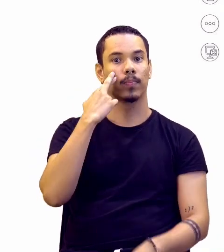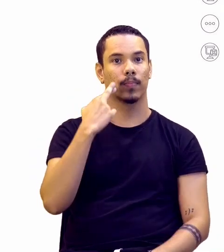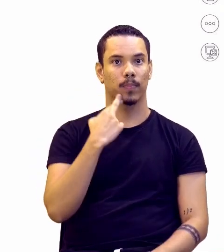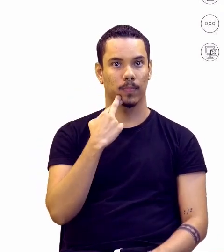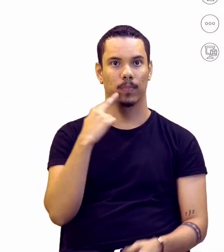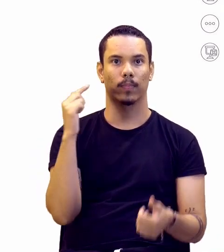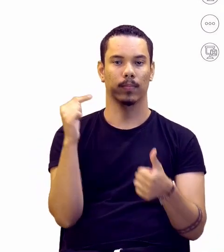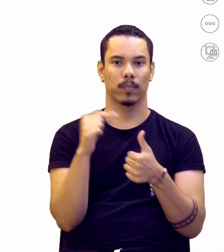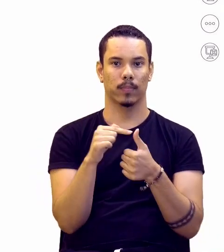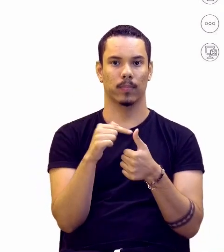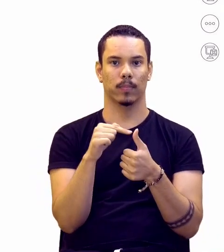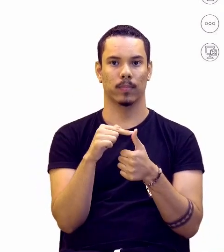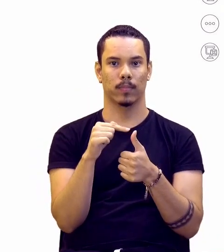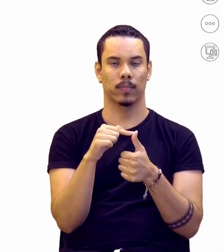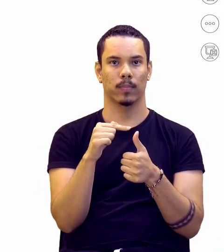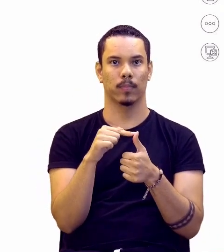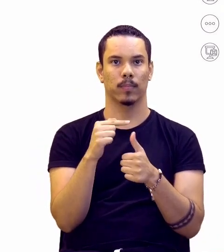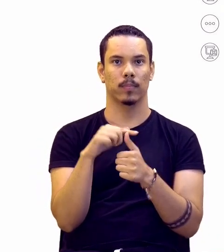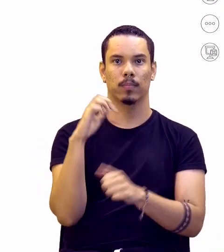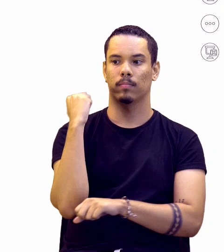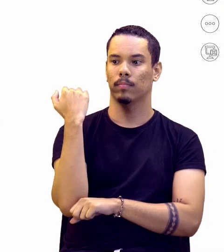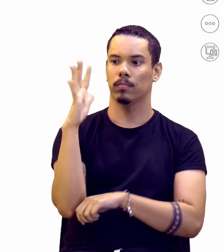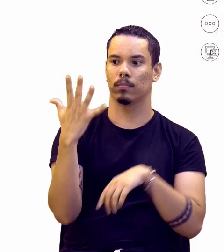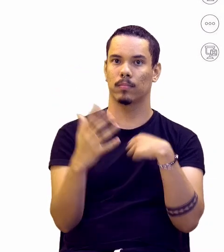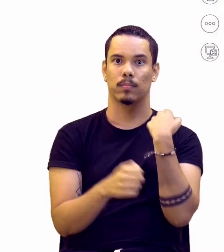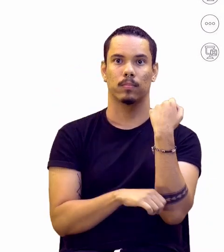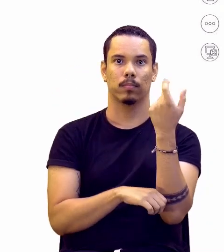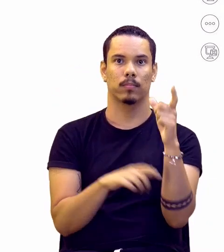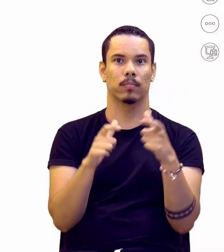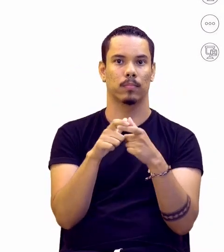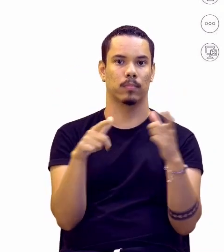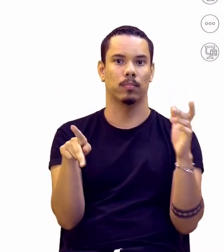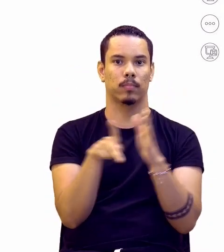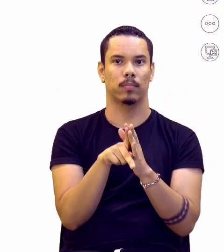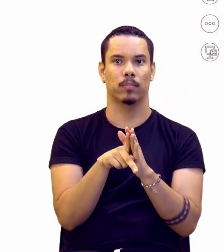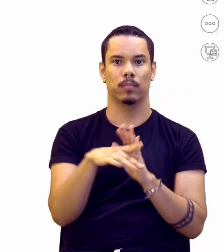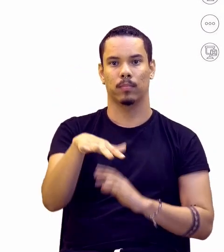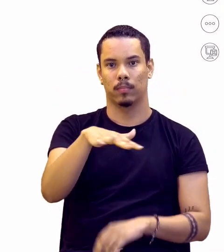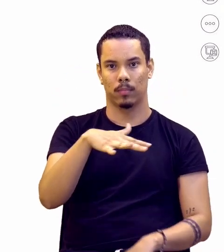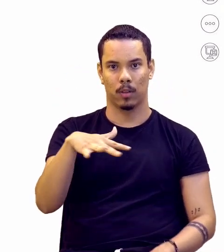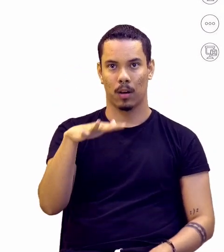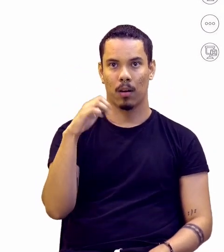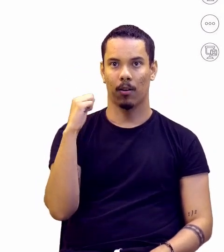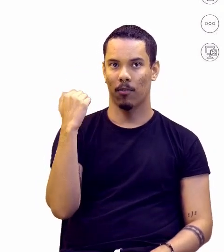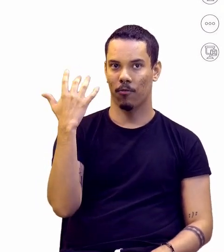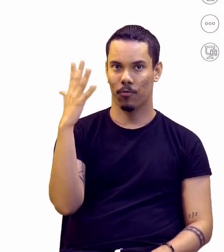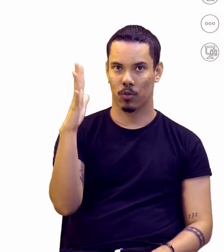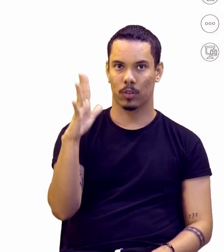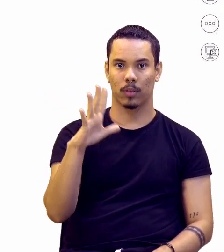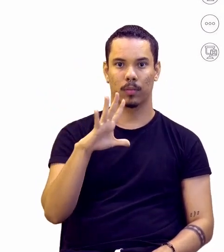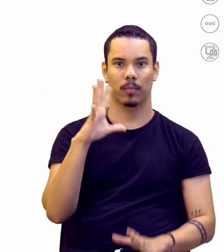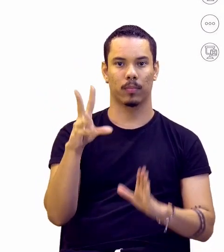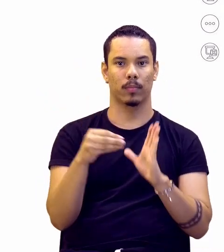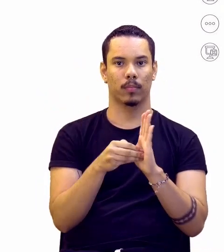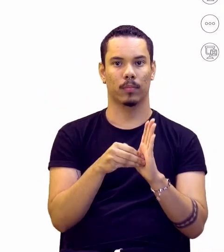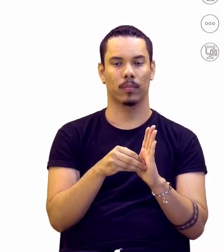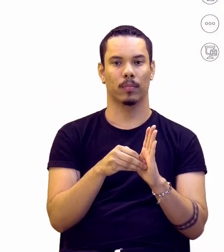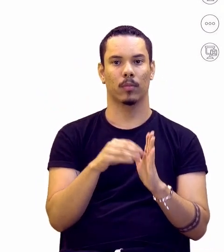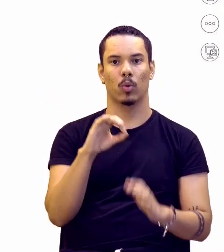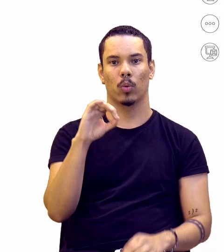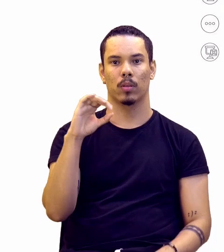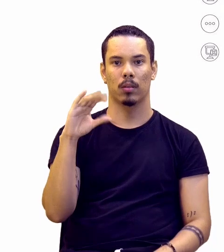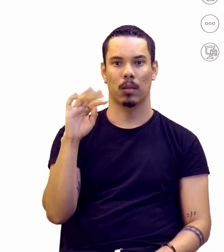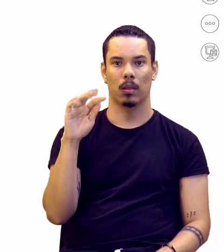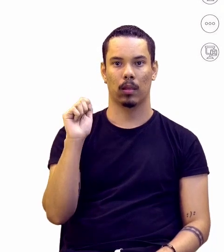A. Desmatamento de grande parte da área florestada da Amazônia Ocidental.